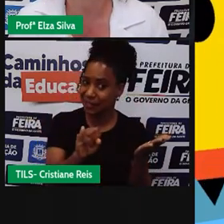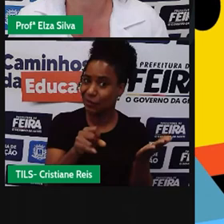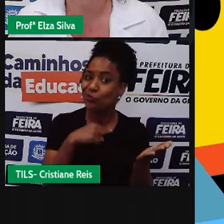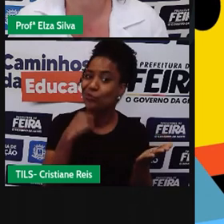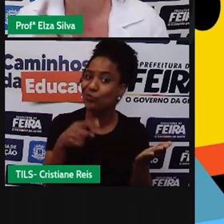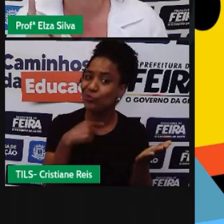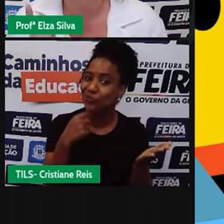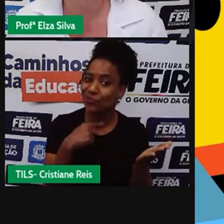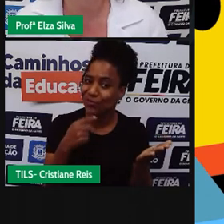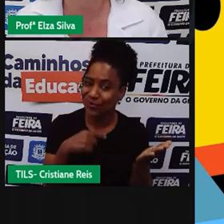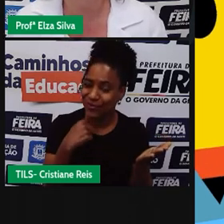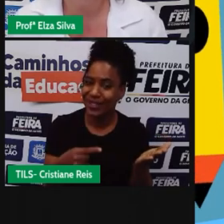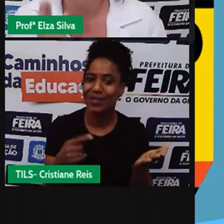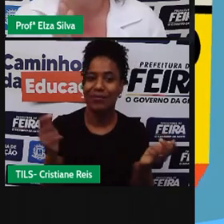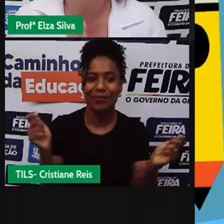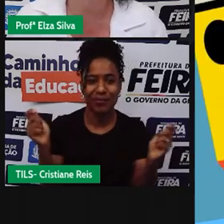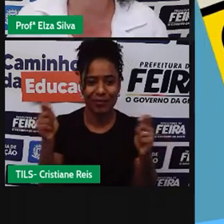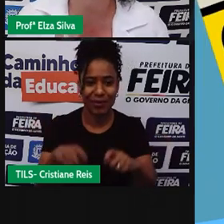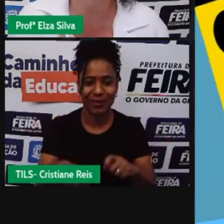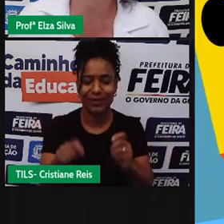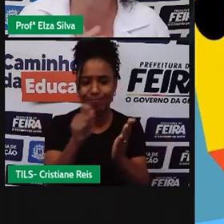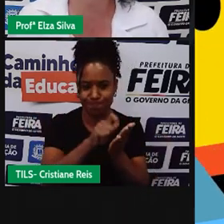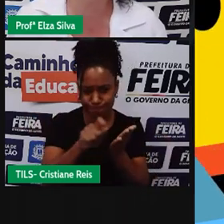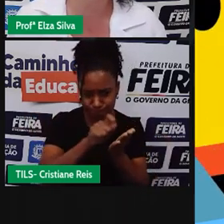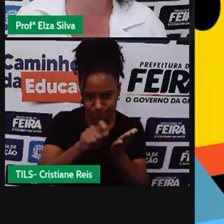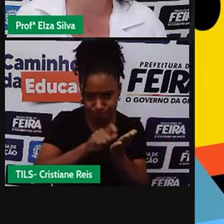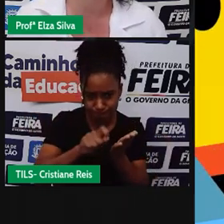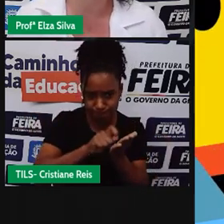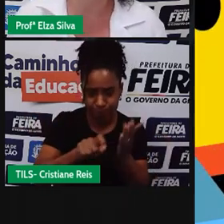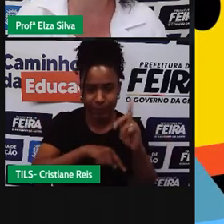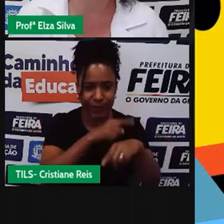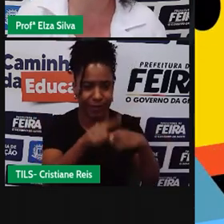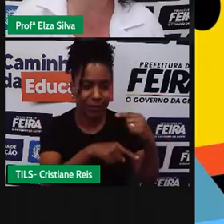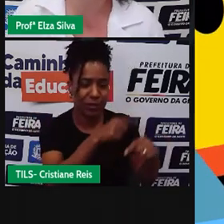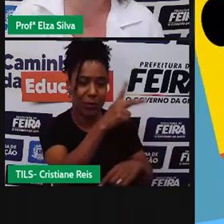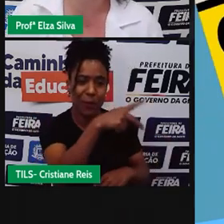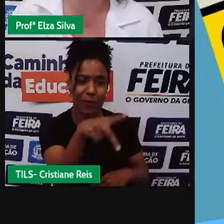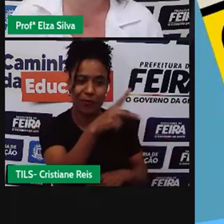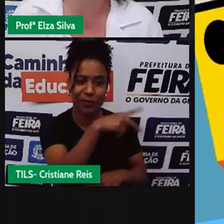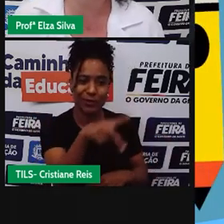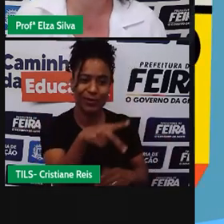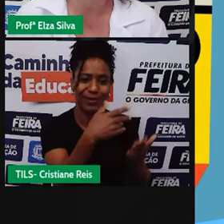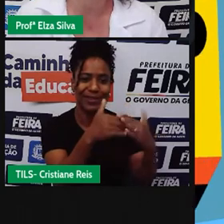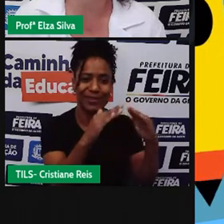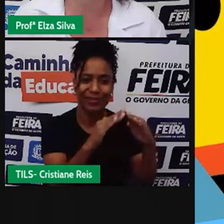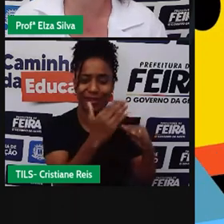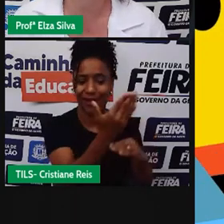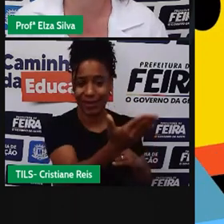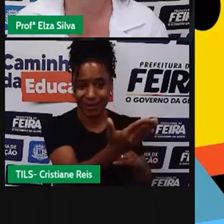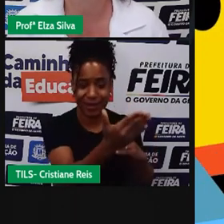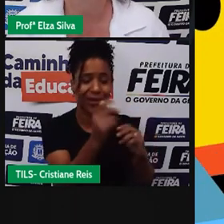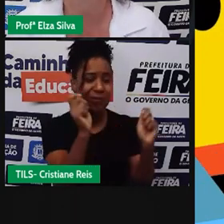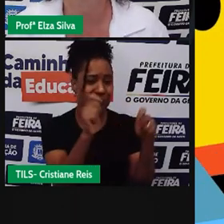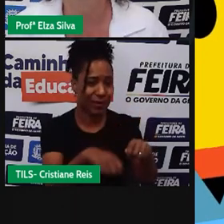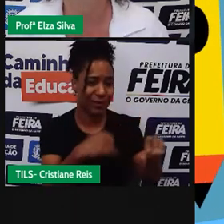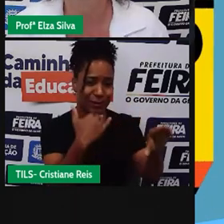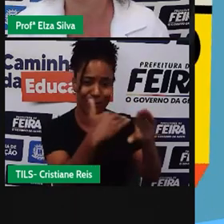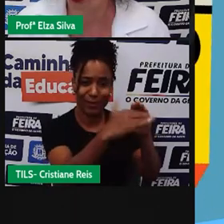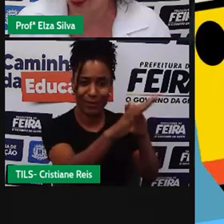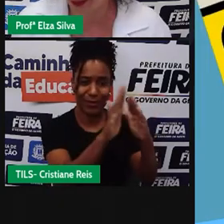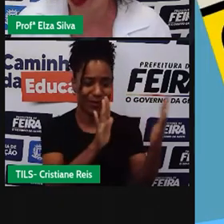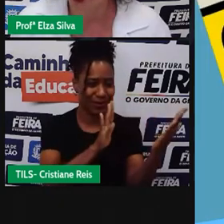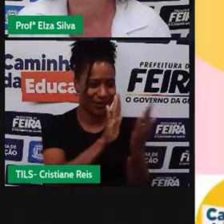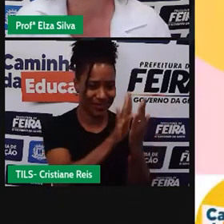se esqueçam. Anotem e tire com seu professor ou sua professora da escola na primeira